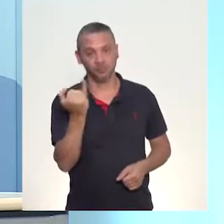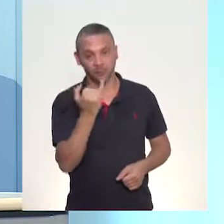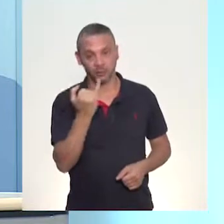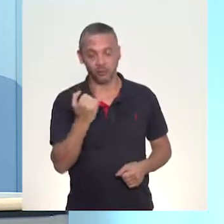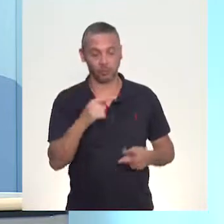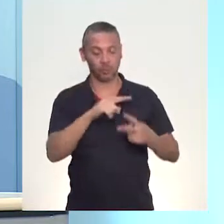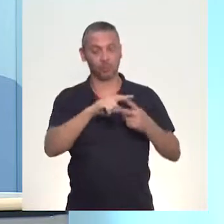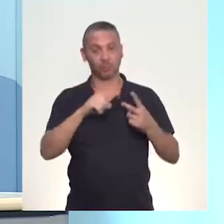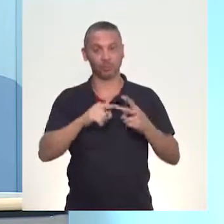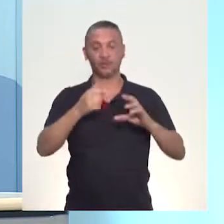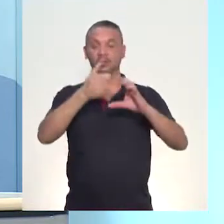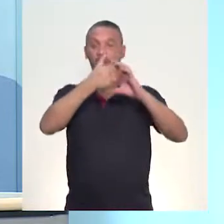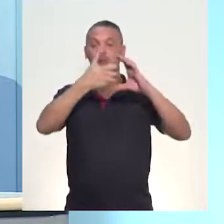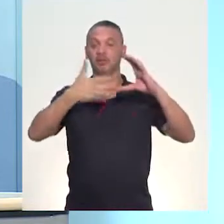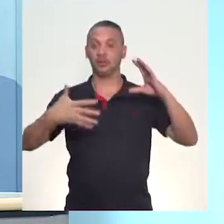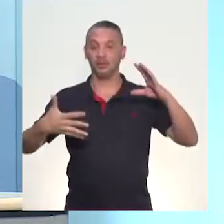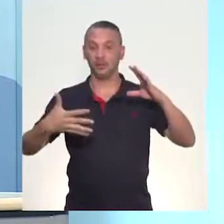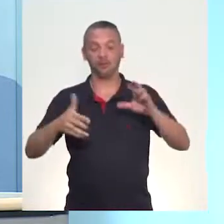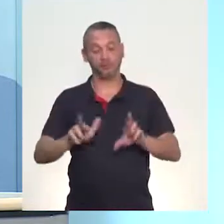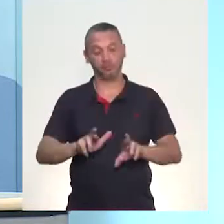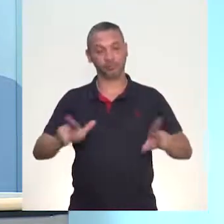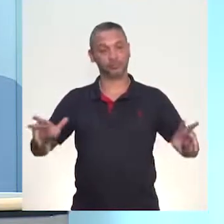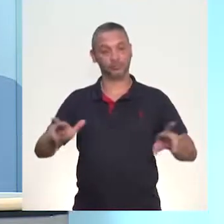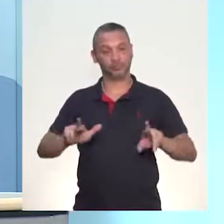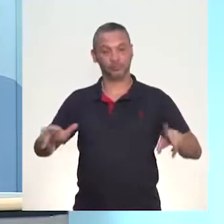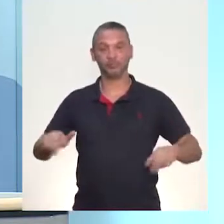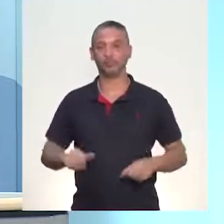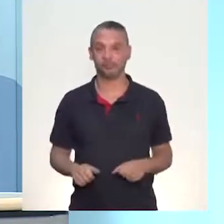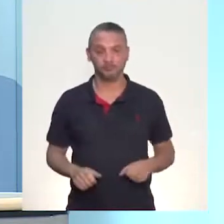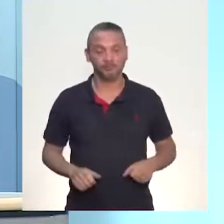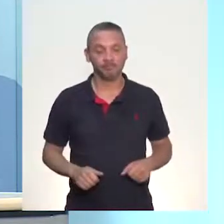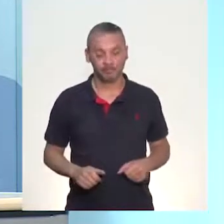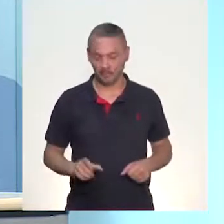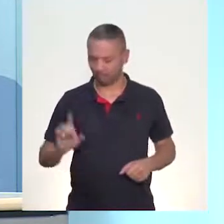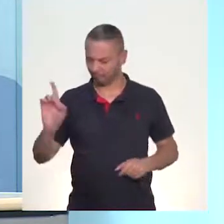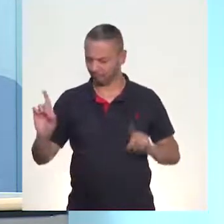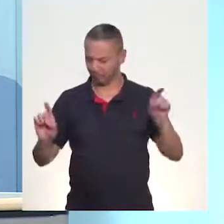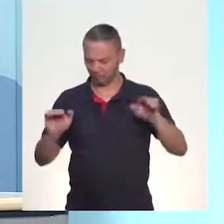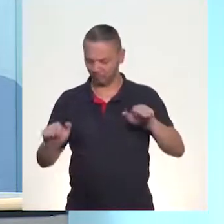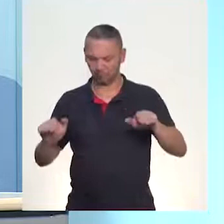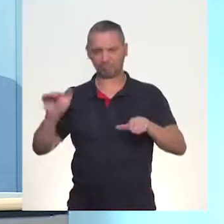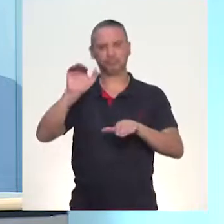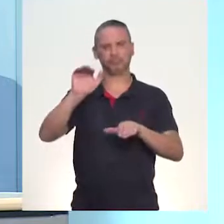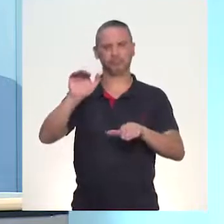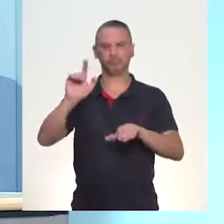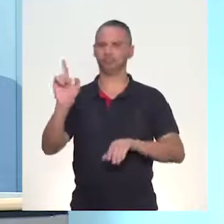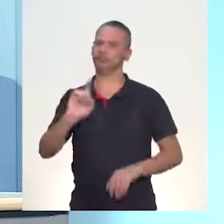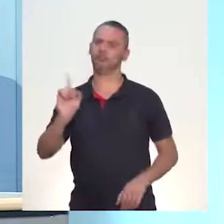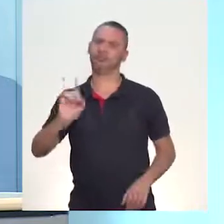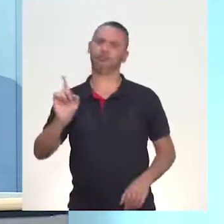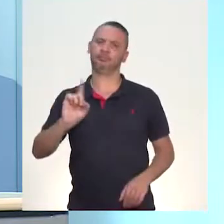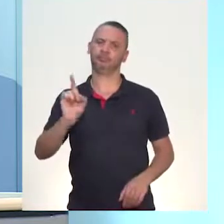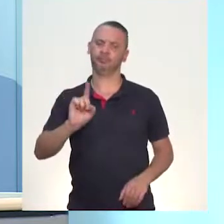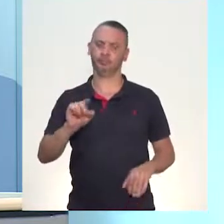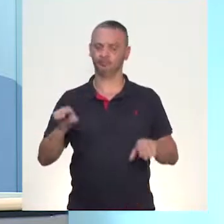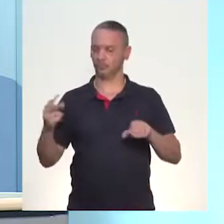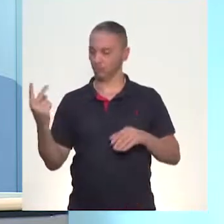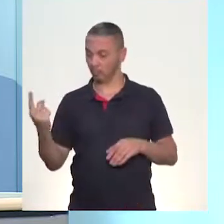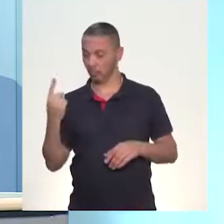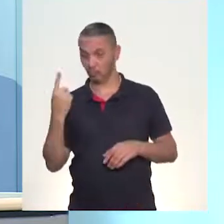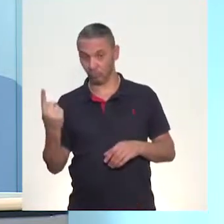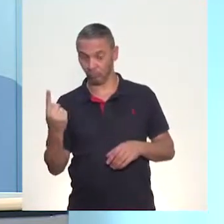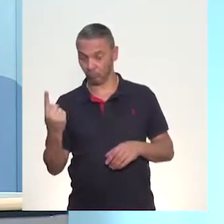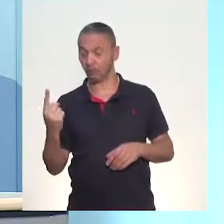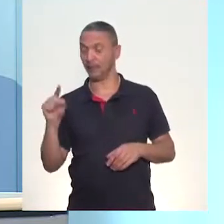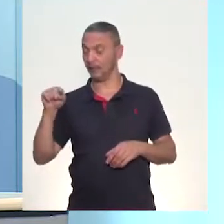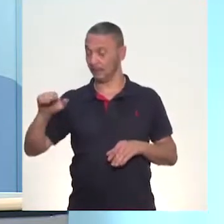têm características muito diferentes, não de que um seja superior ao outro, mas que um tem